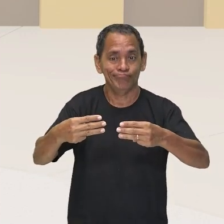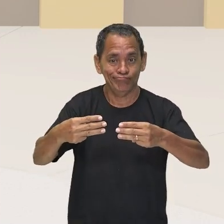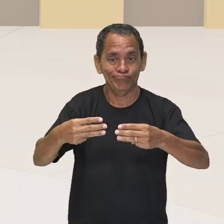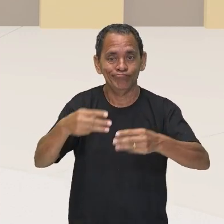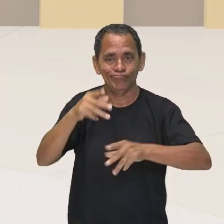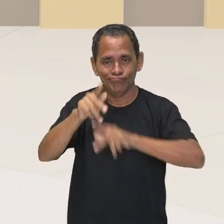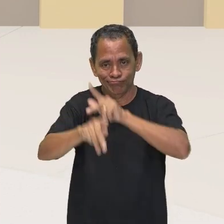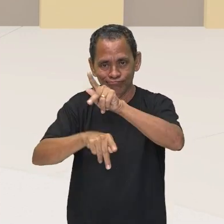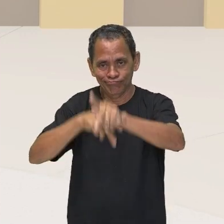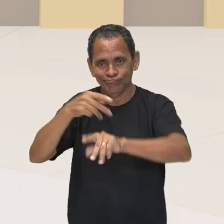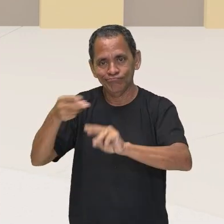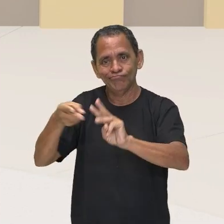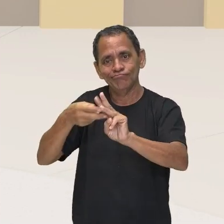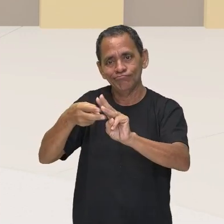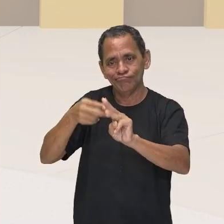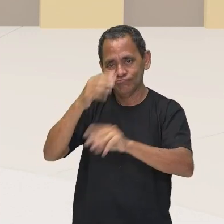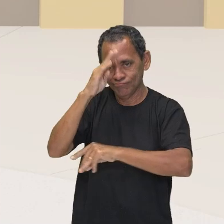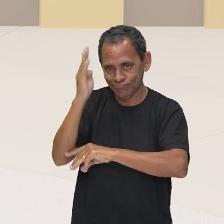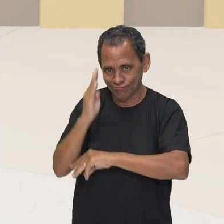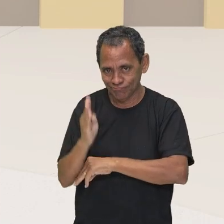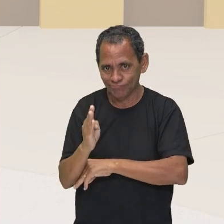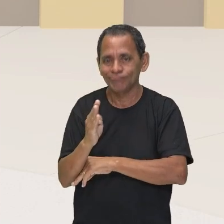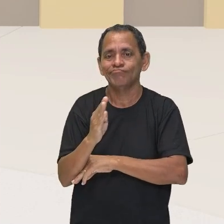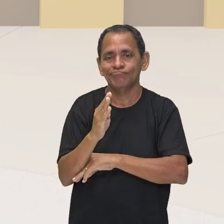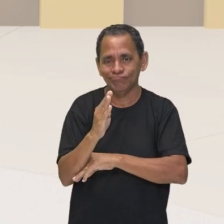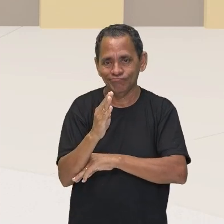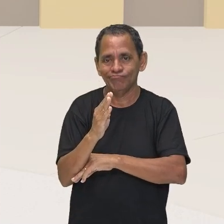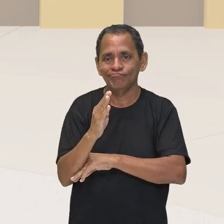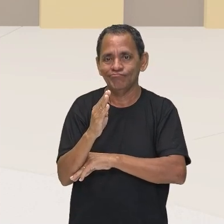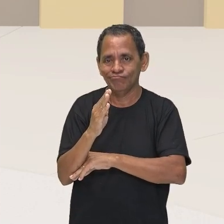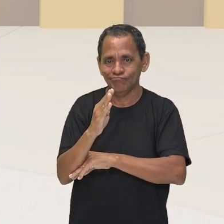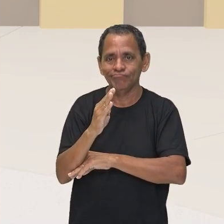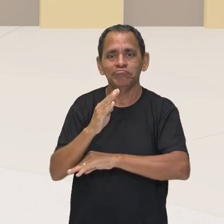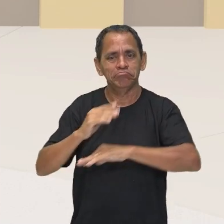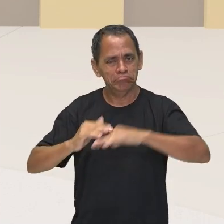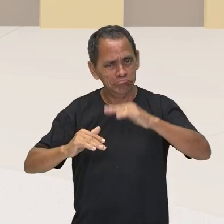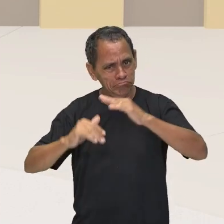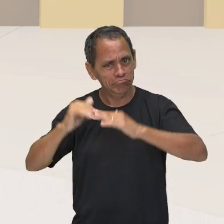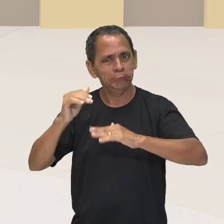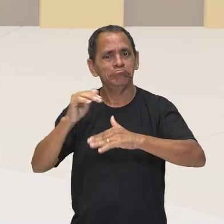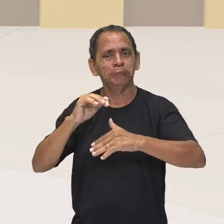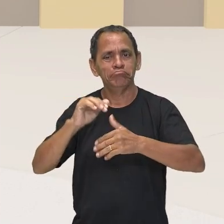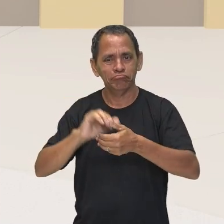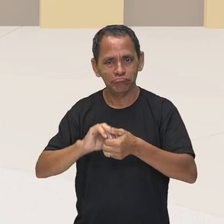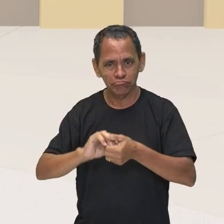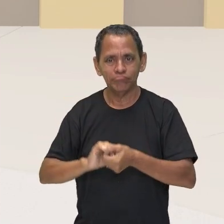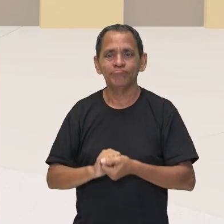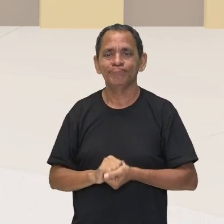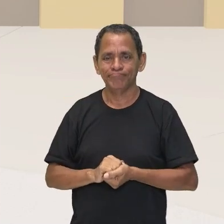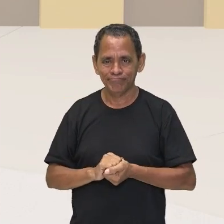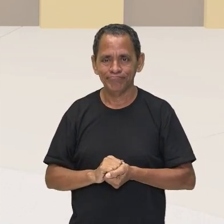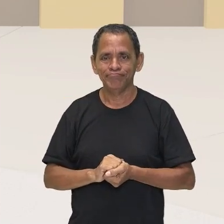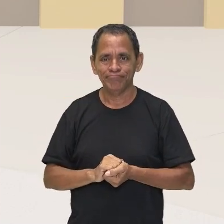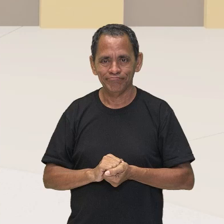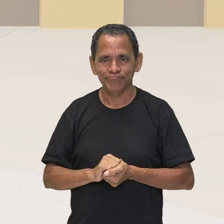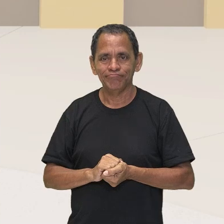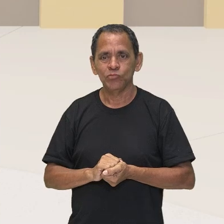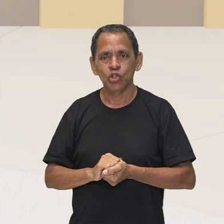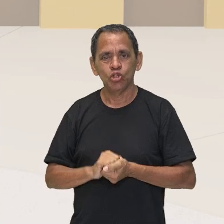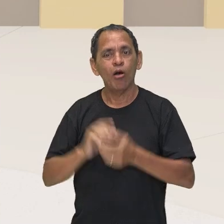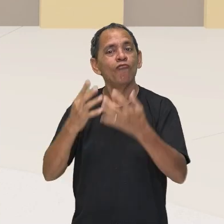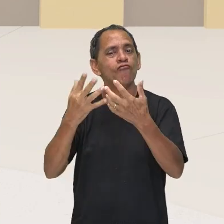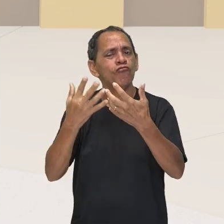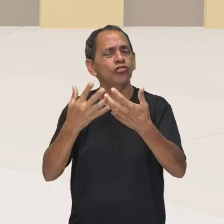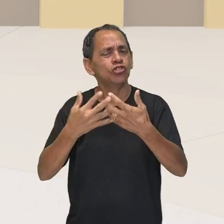povos indígenas do Brasil. Um cargo e tanto, Então, como que uma pessoa indígena, você pode estar se